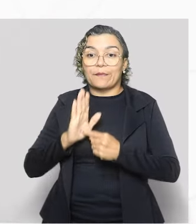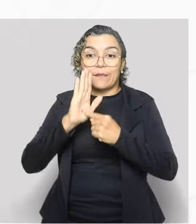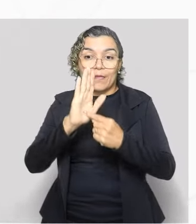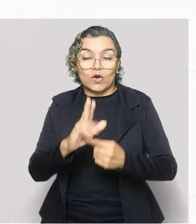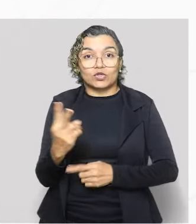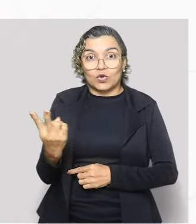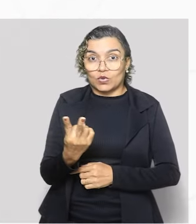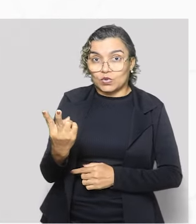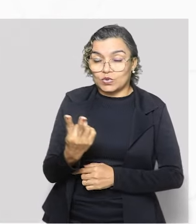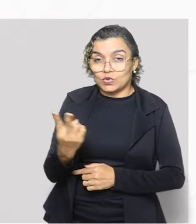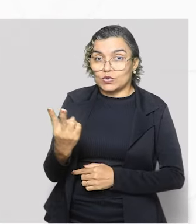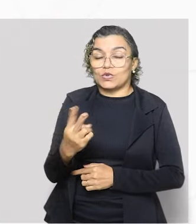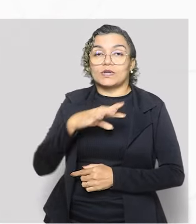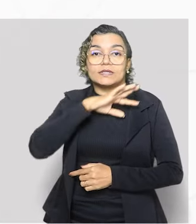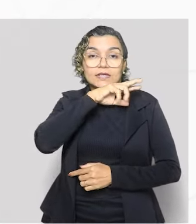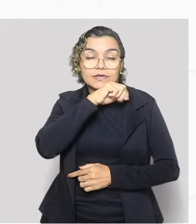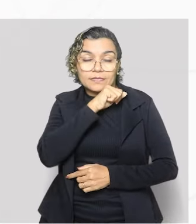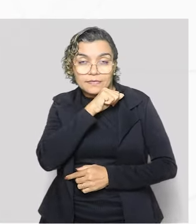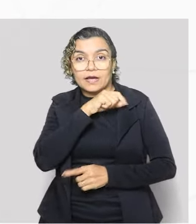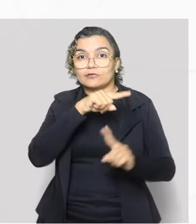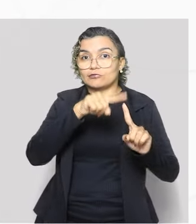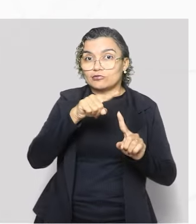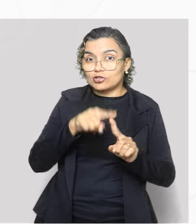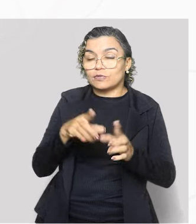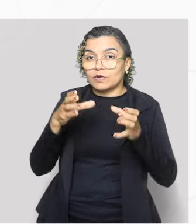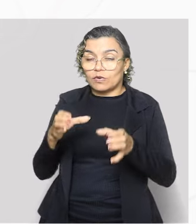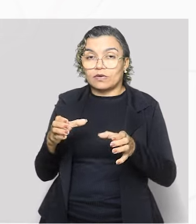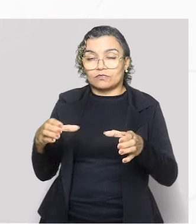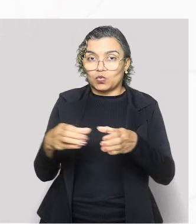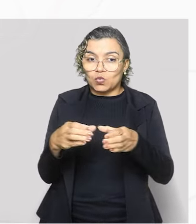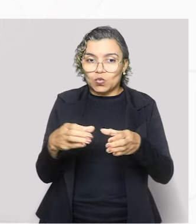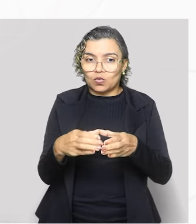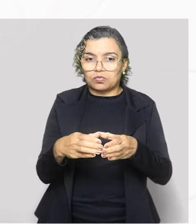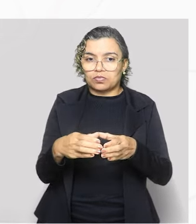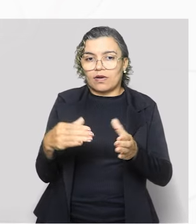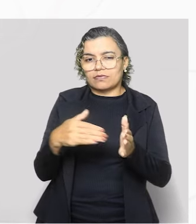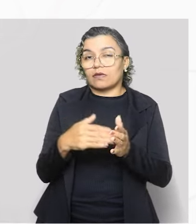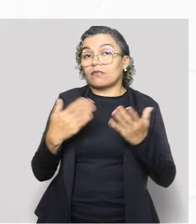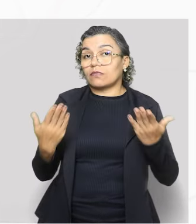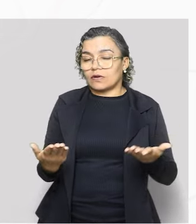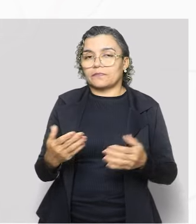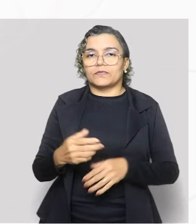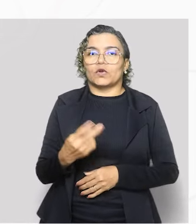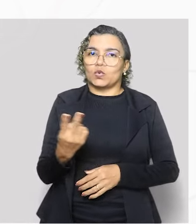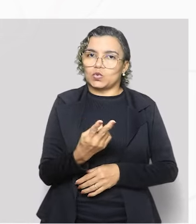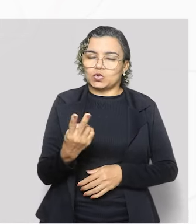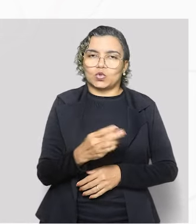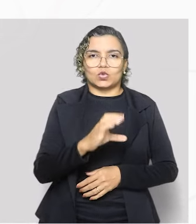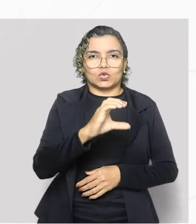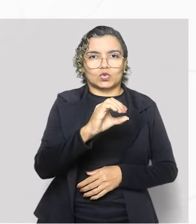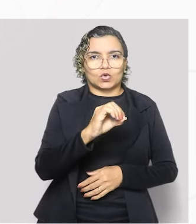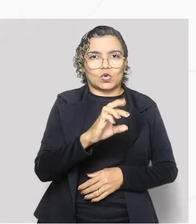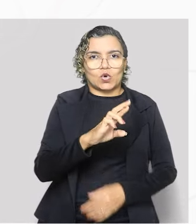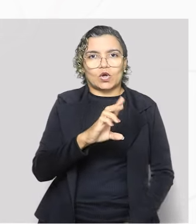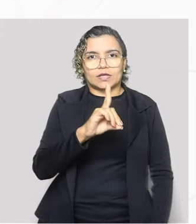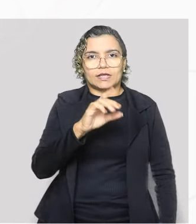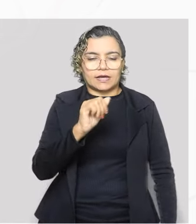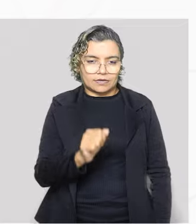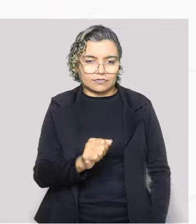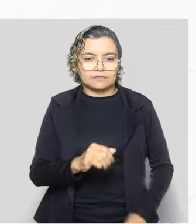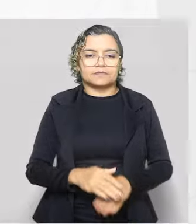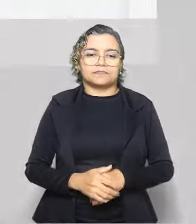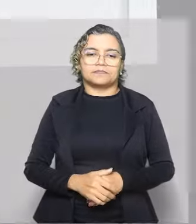os dois animais estão próximos na mesma categoria até Bora lá os dois são acordados a isso acordado é um filo Então